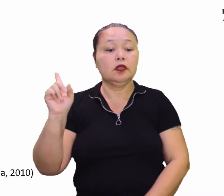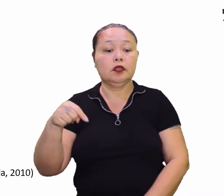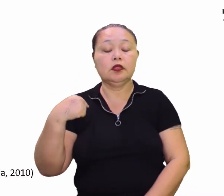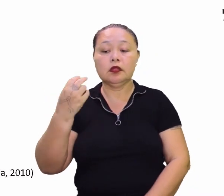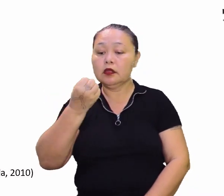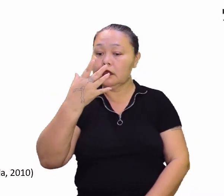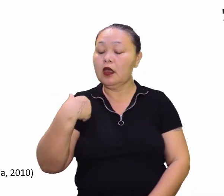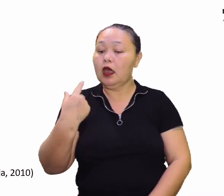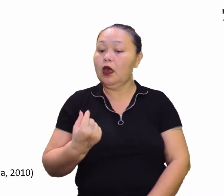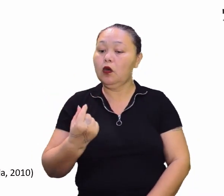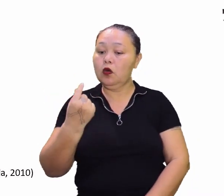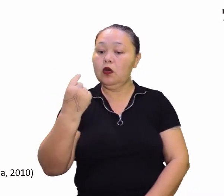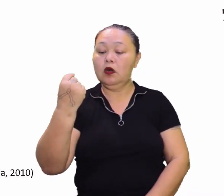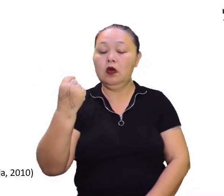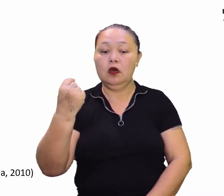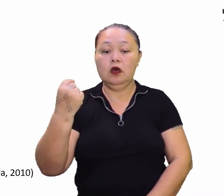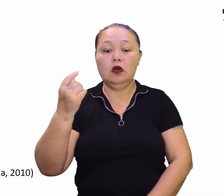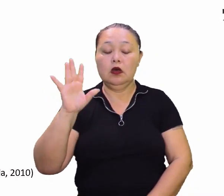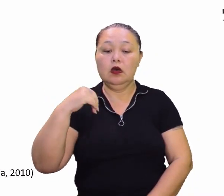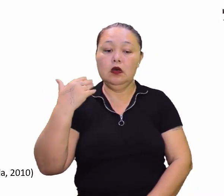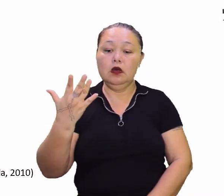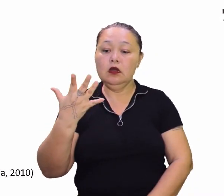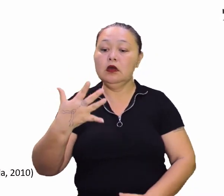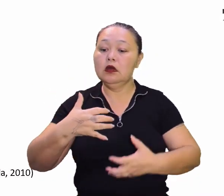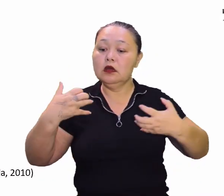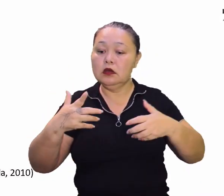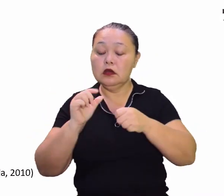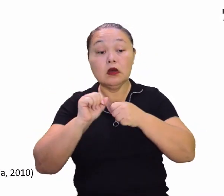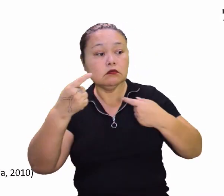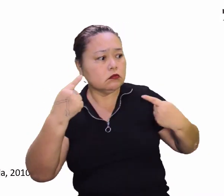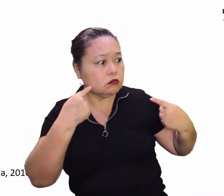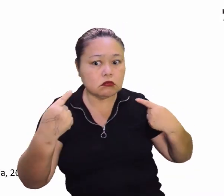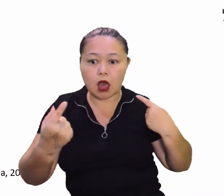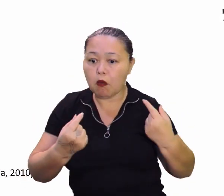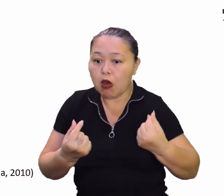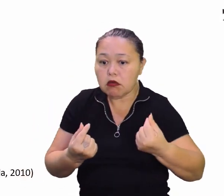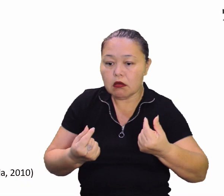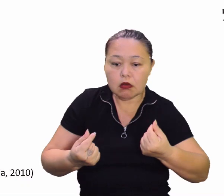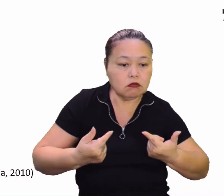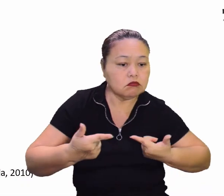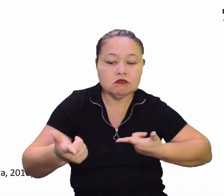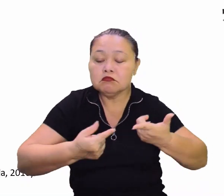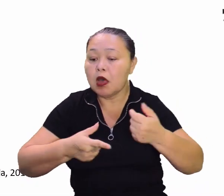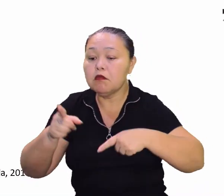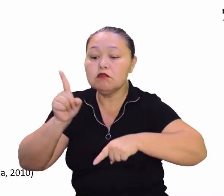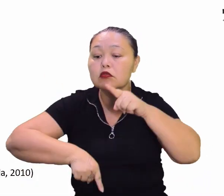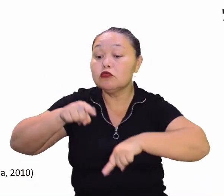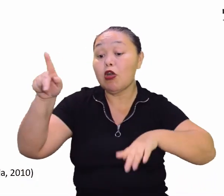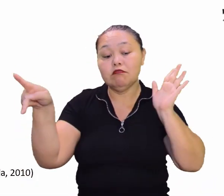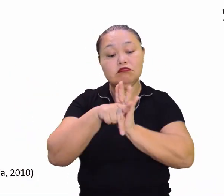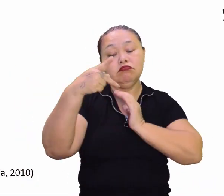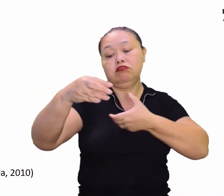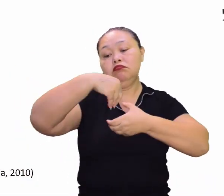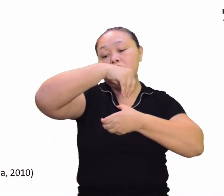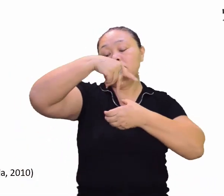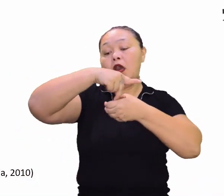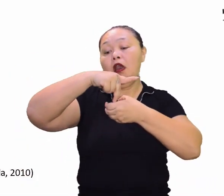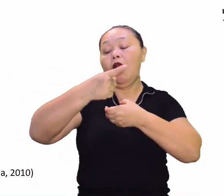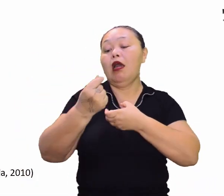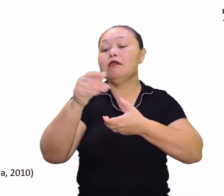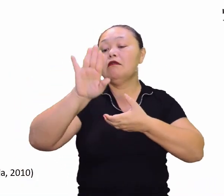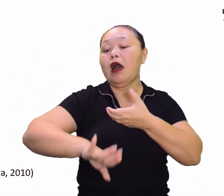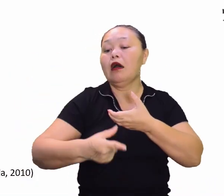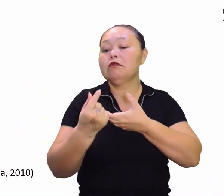Muito econômica. Exato. Ou seja, eles são muito agressivos na hora de comercializar os produtos deles. Eles vendiam mais barato,